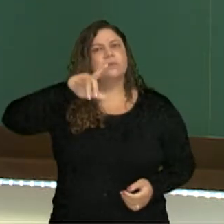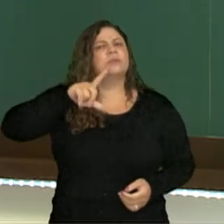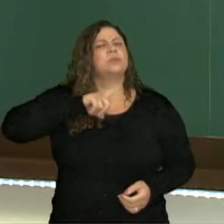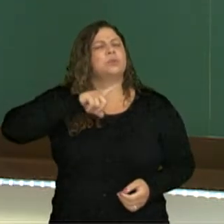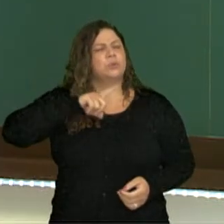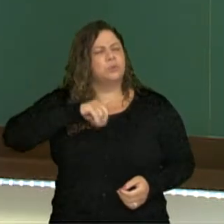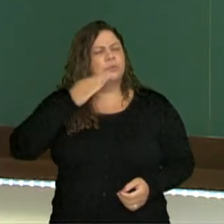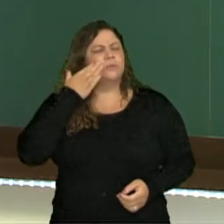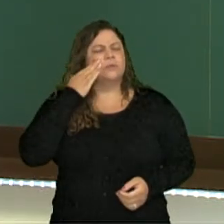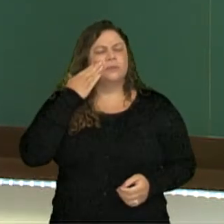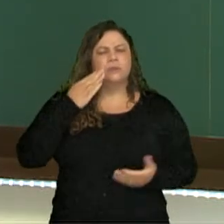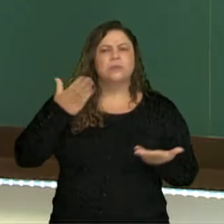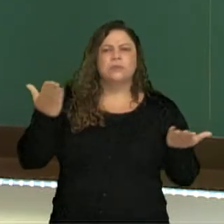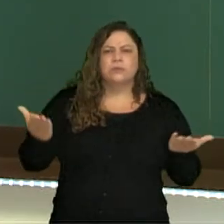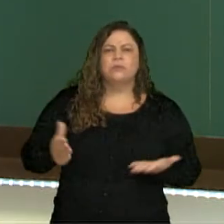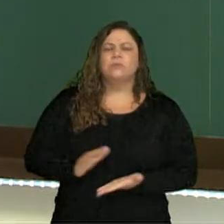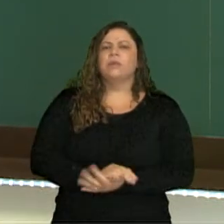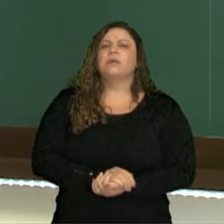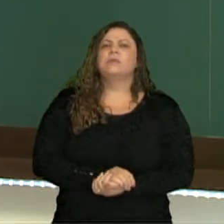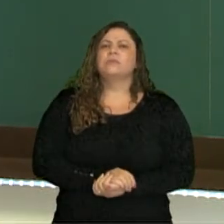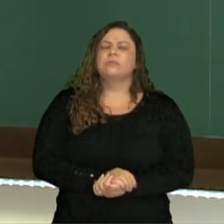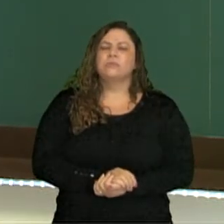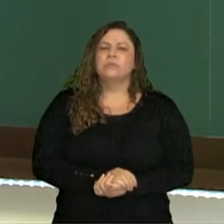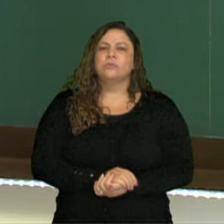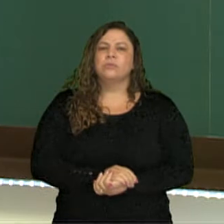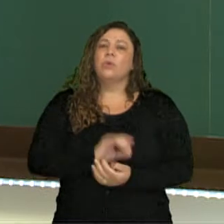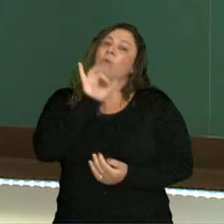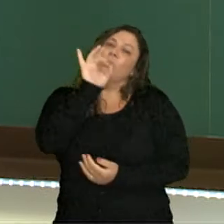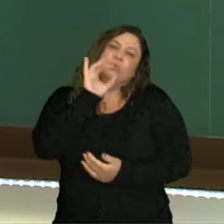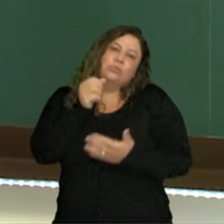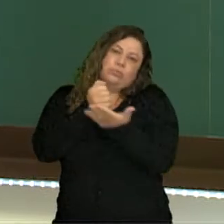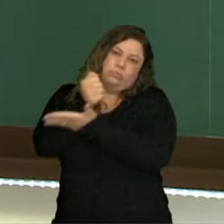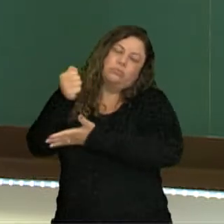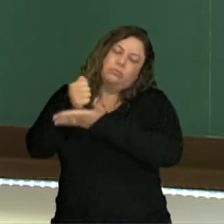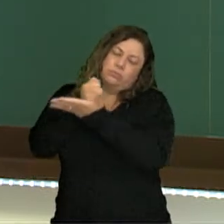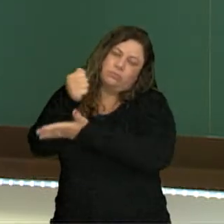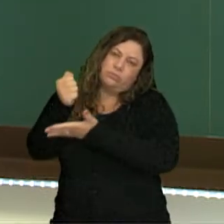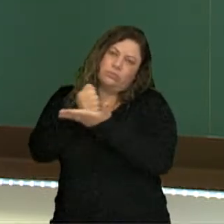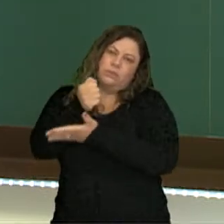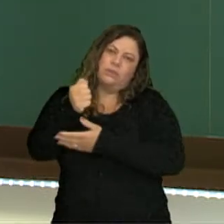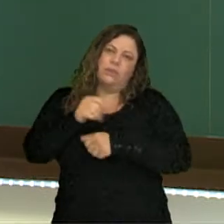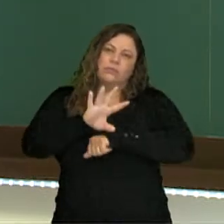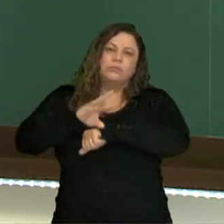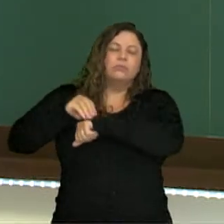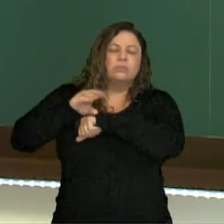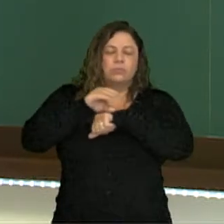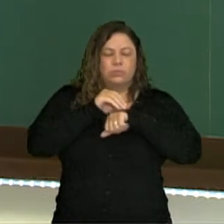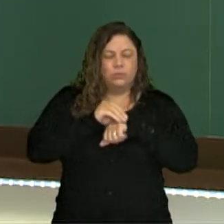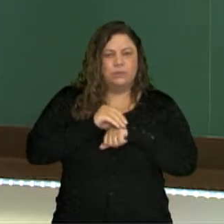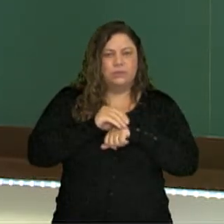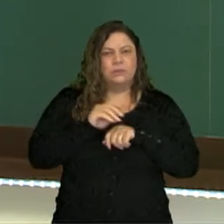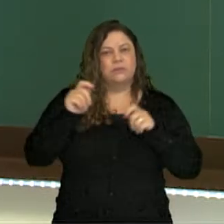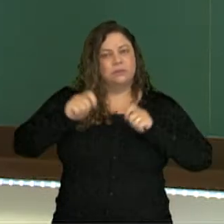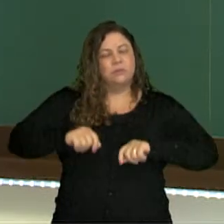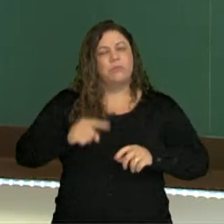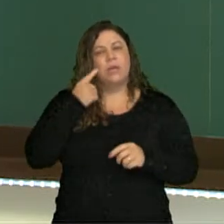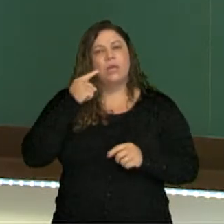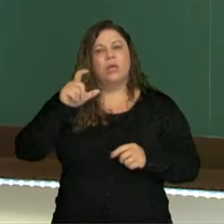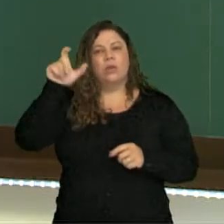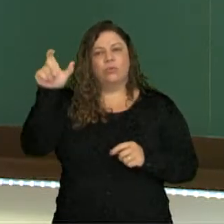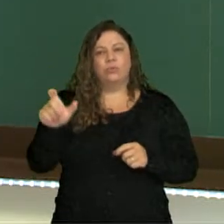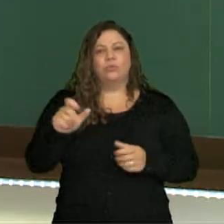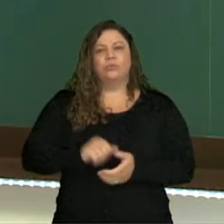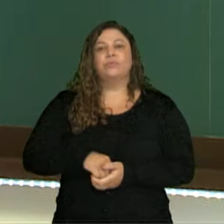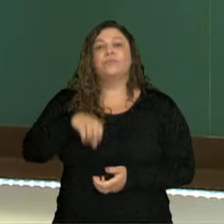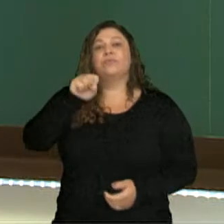total compreensão, ou pelo menos o básico, né, de conhecimento sobre o modo de conjugação do subjuntivo,